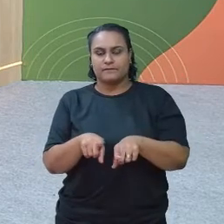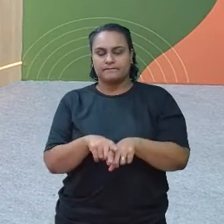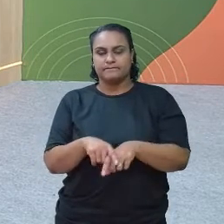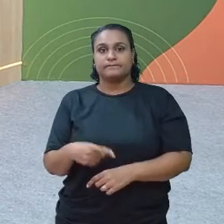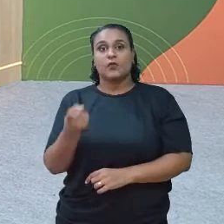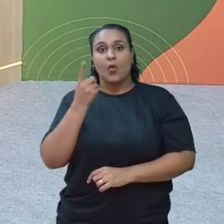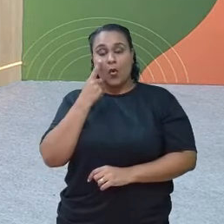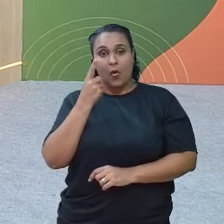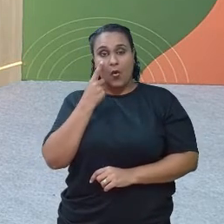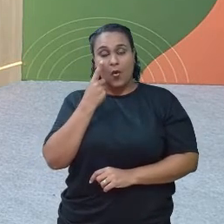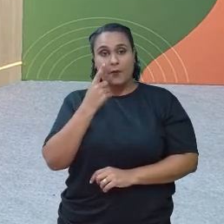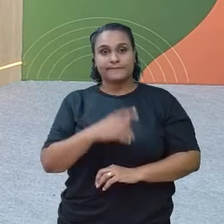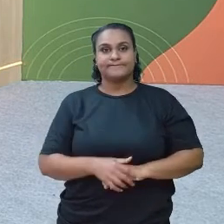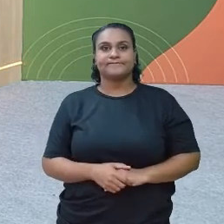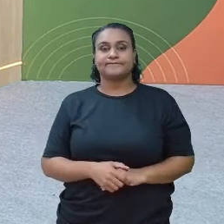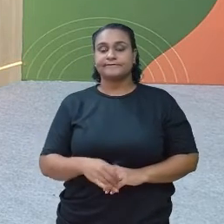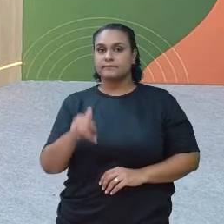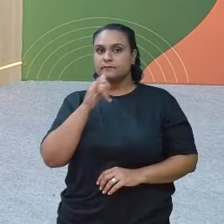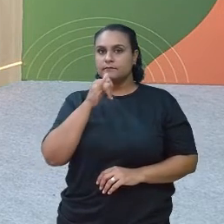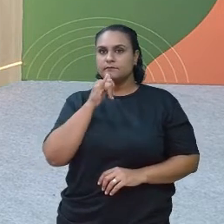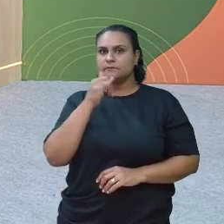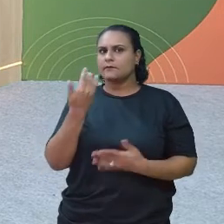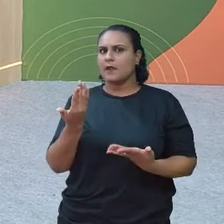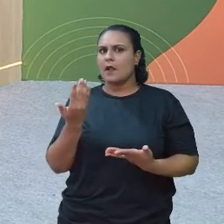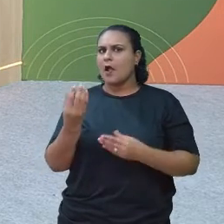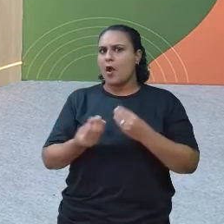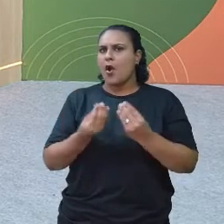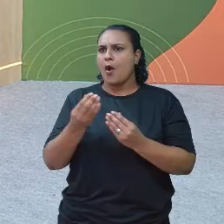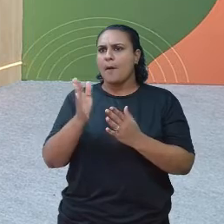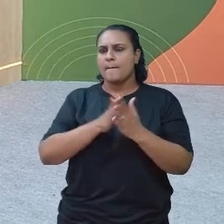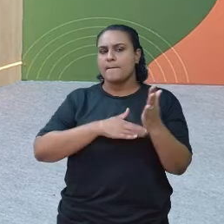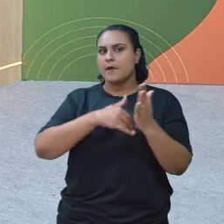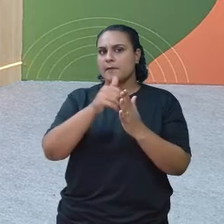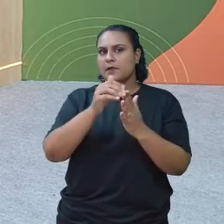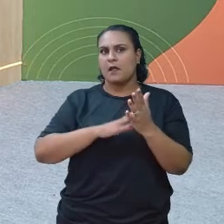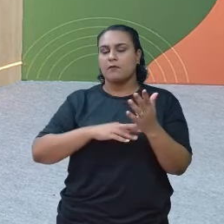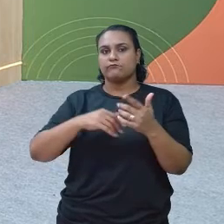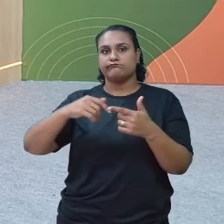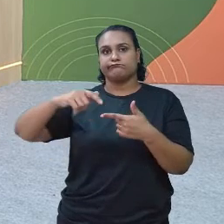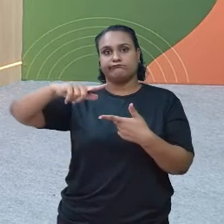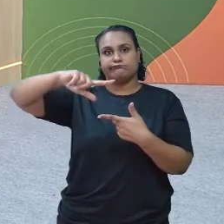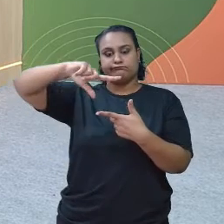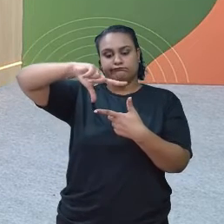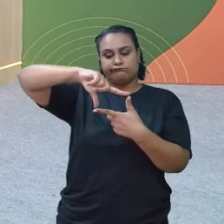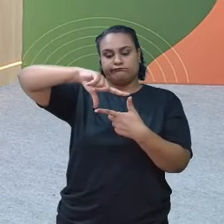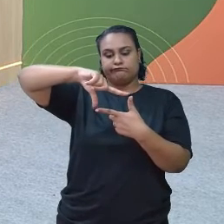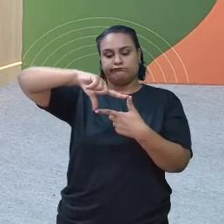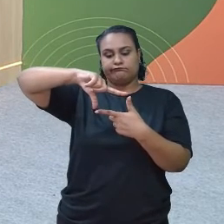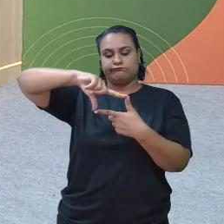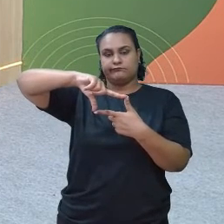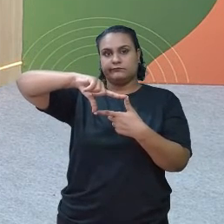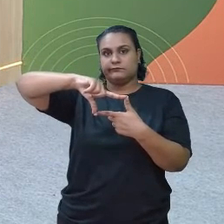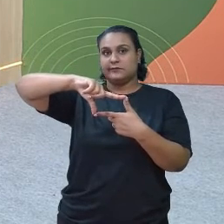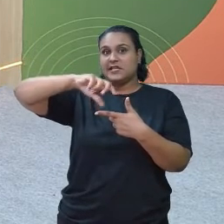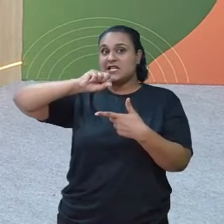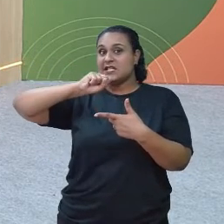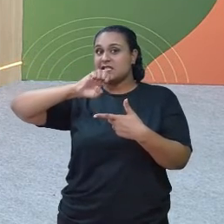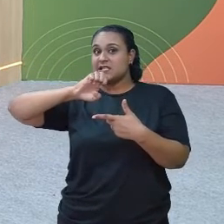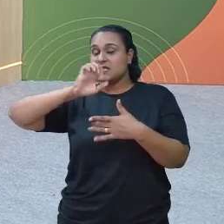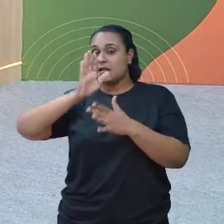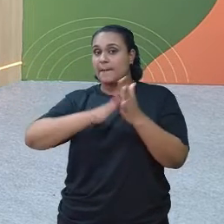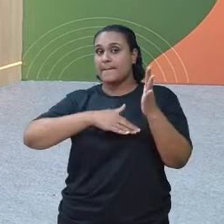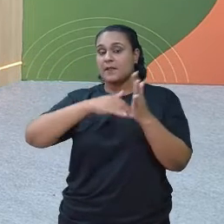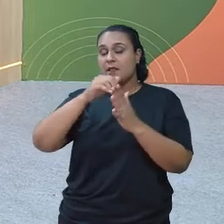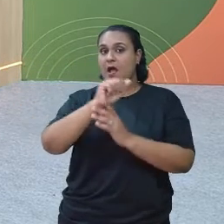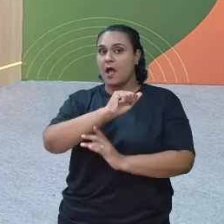como a gente fez, por exemplo, para pintar essa região retangular. Se eu pintar na cor azul,